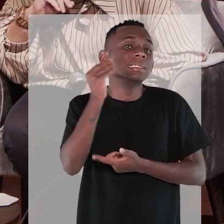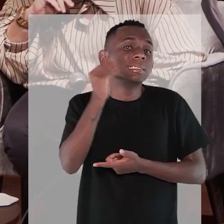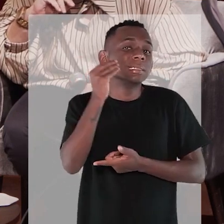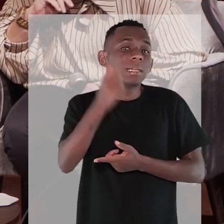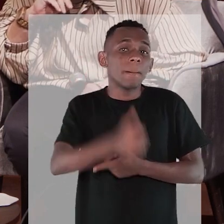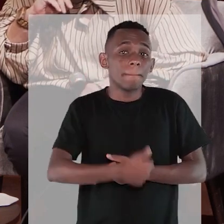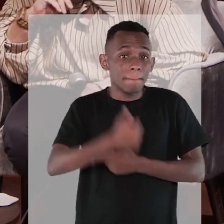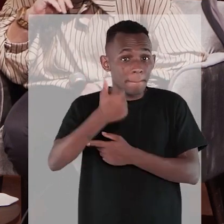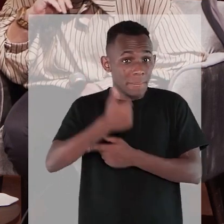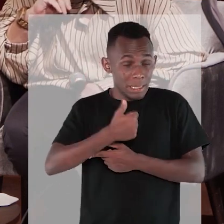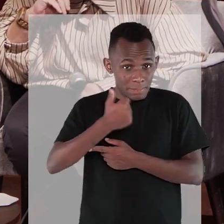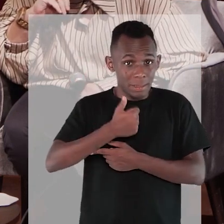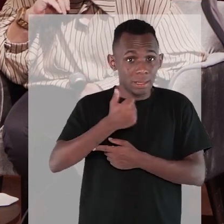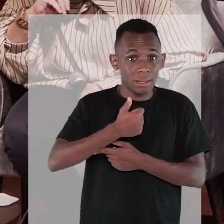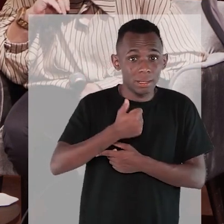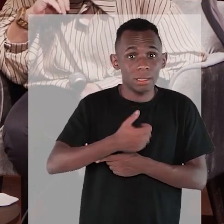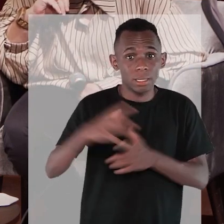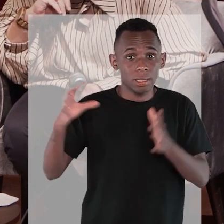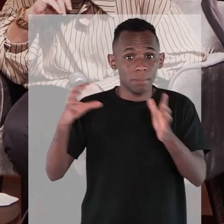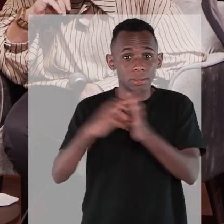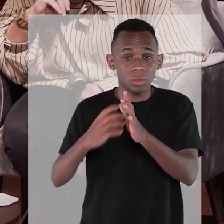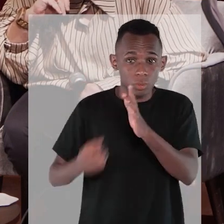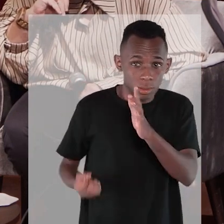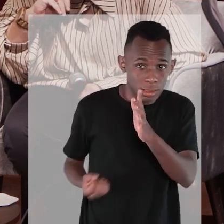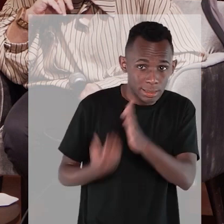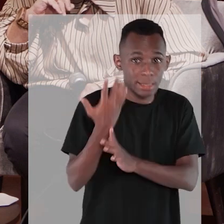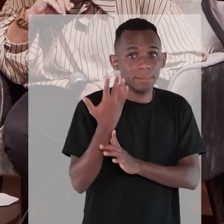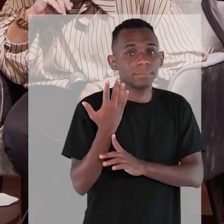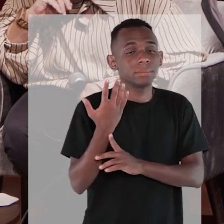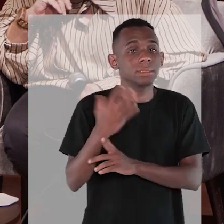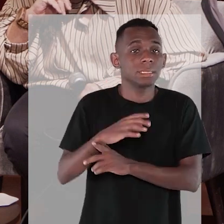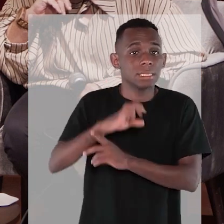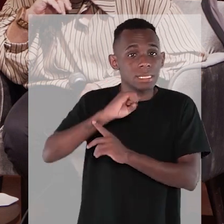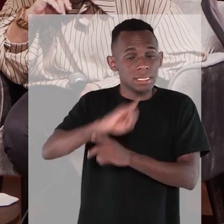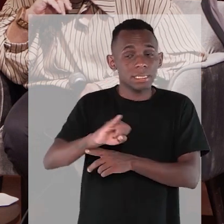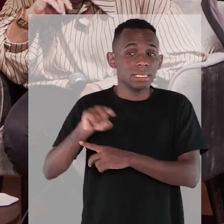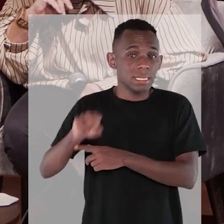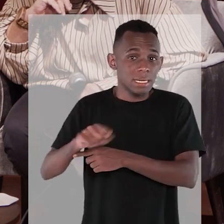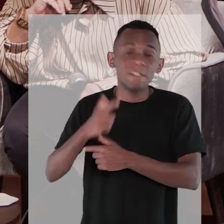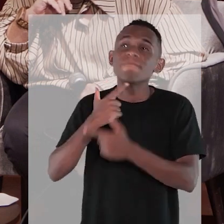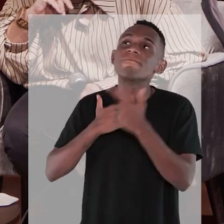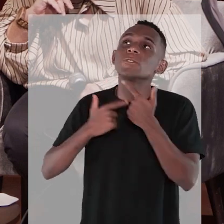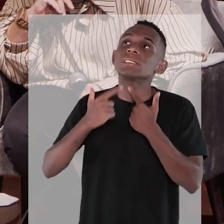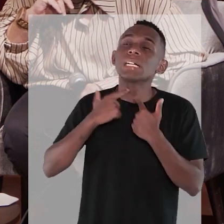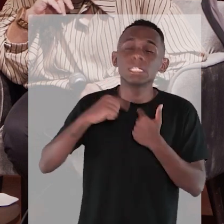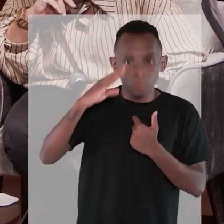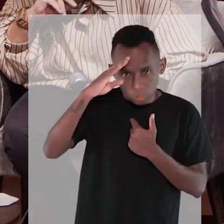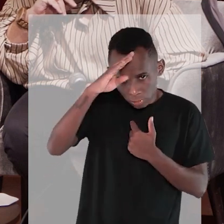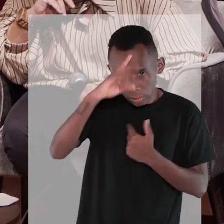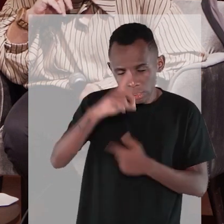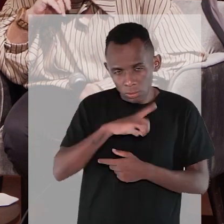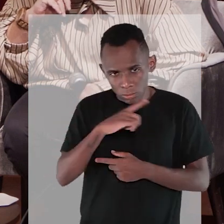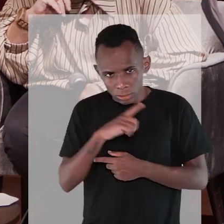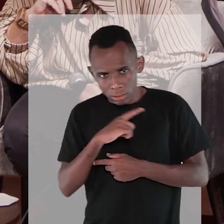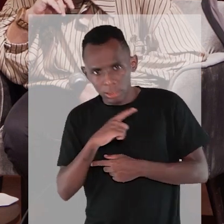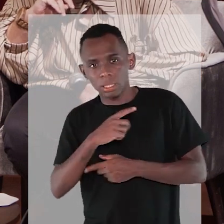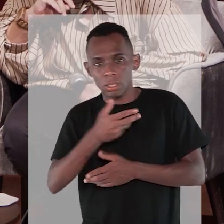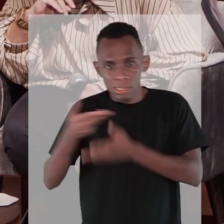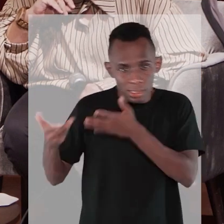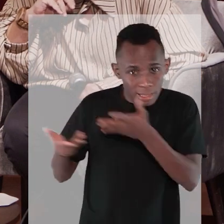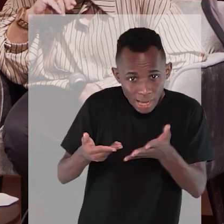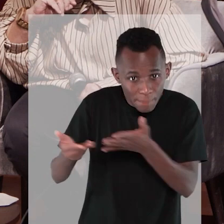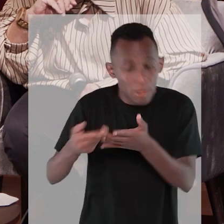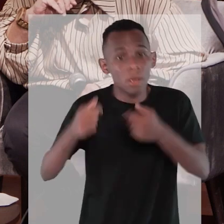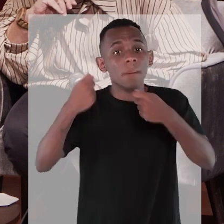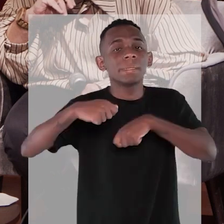de constituição de um partido mostra que ele, se ele deseja manter-se, digamos assim, nesse percurso, ele terá que